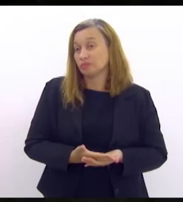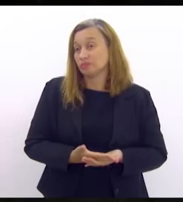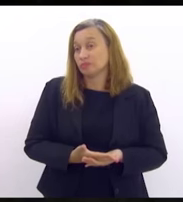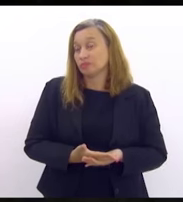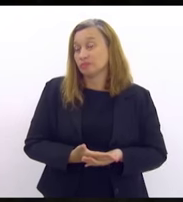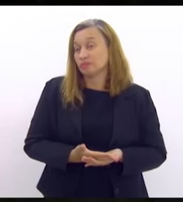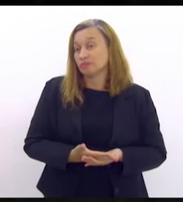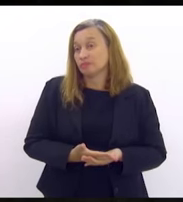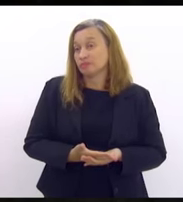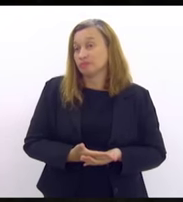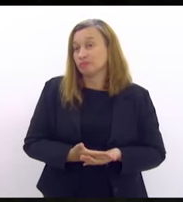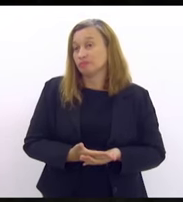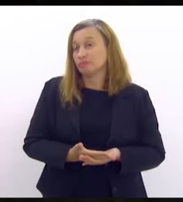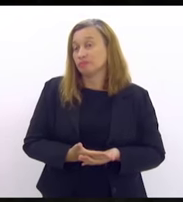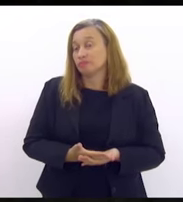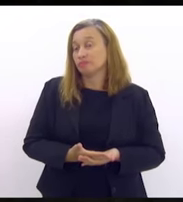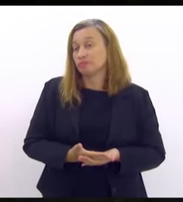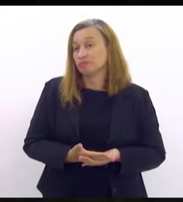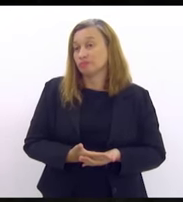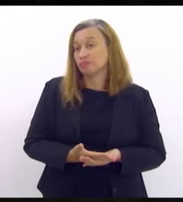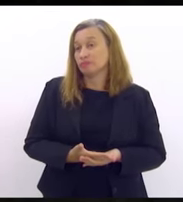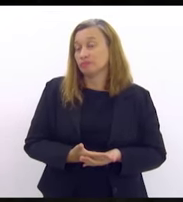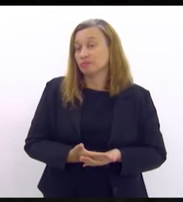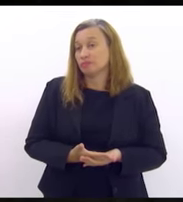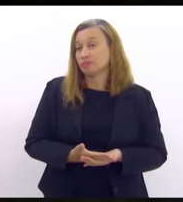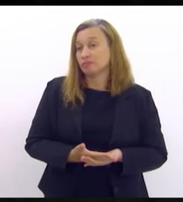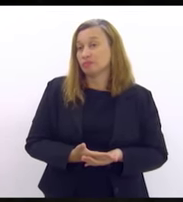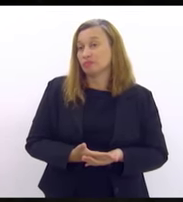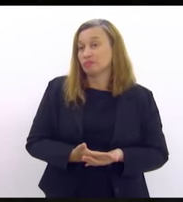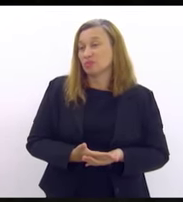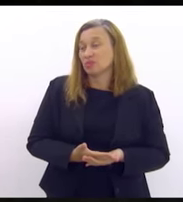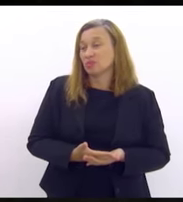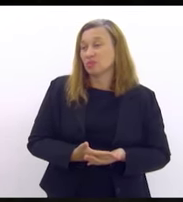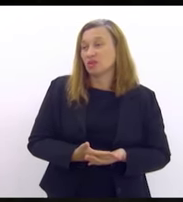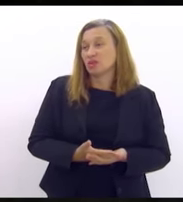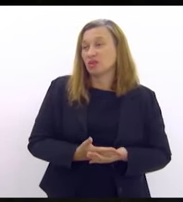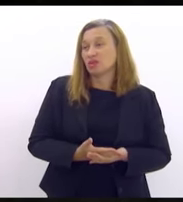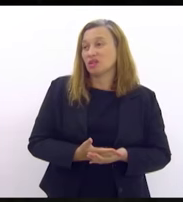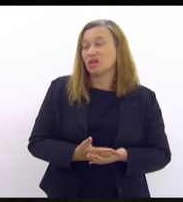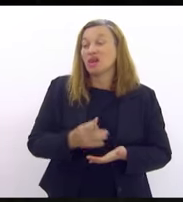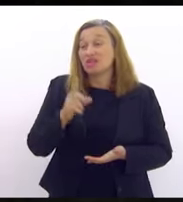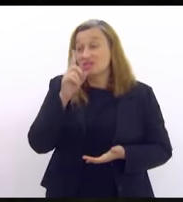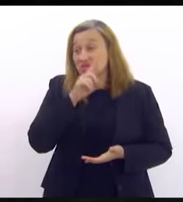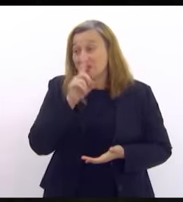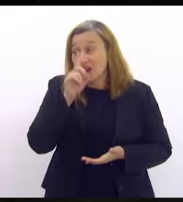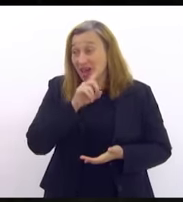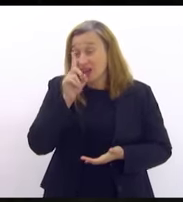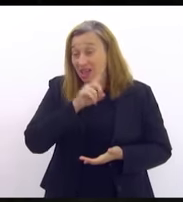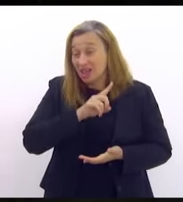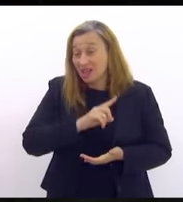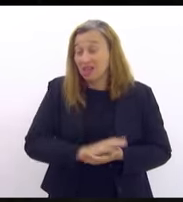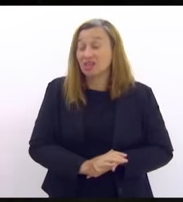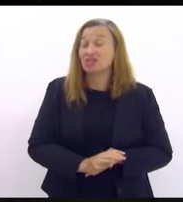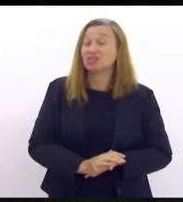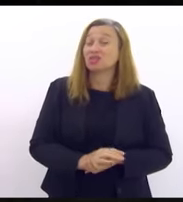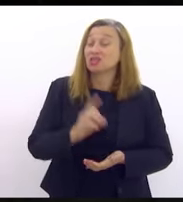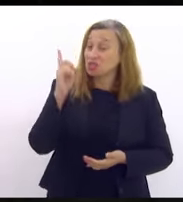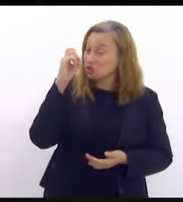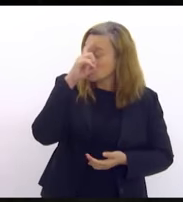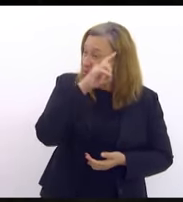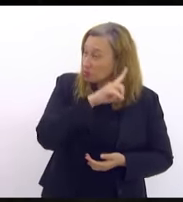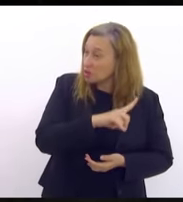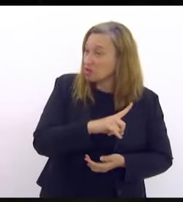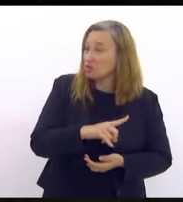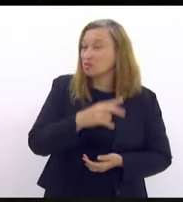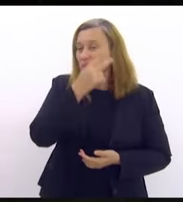uma forma um pouco longe daquele trabalhador né de mão calejada que ia na justiça